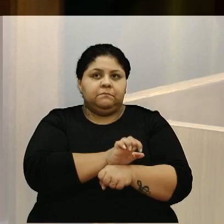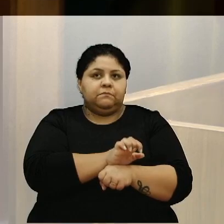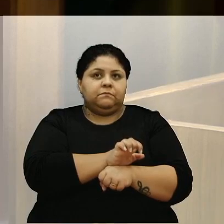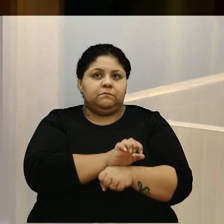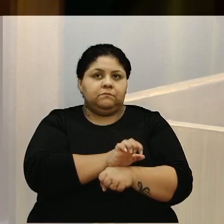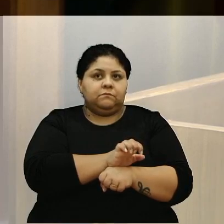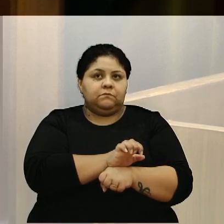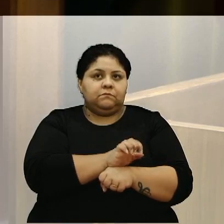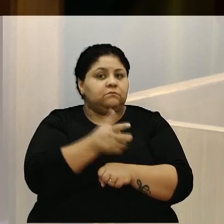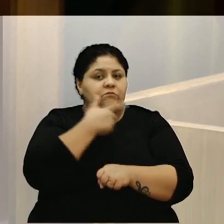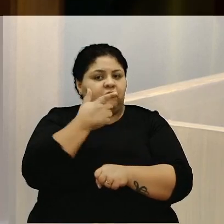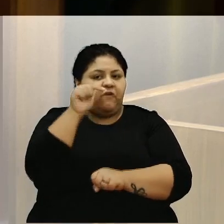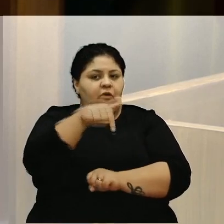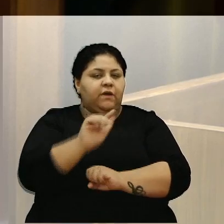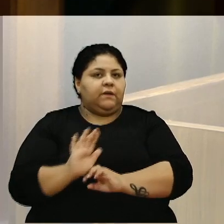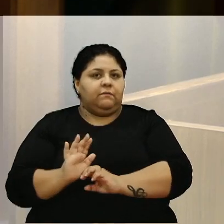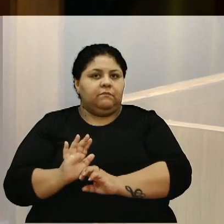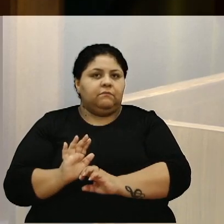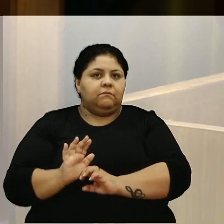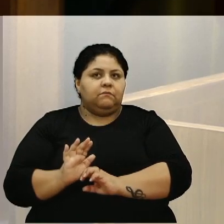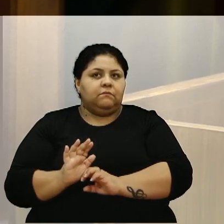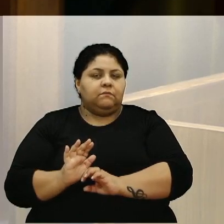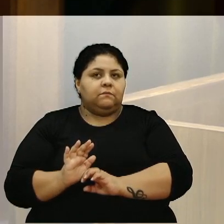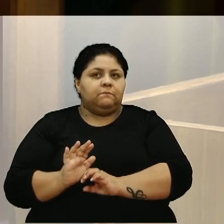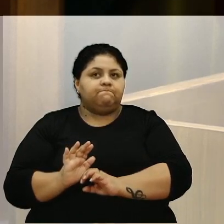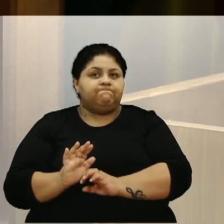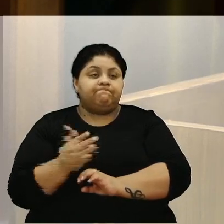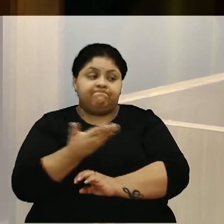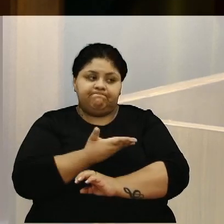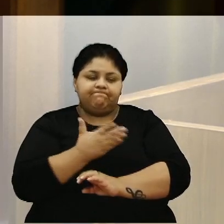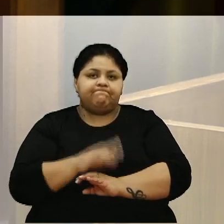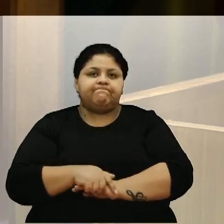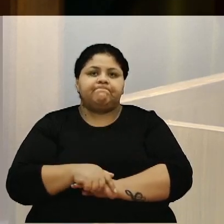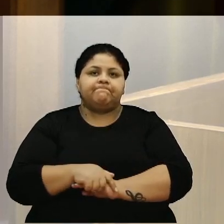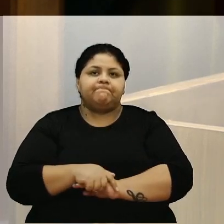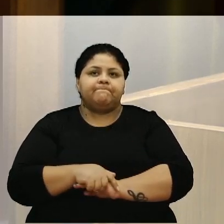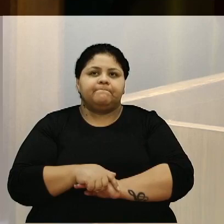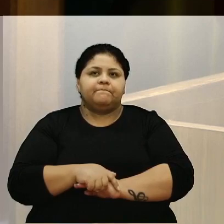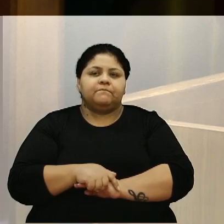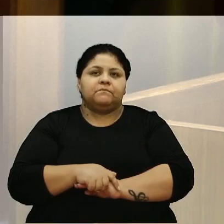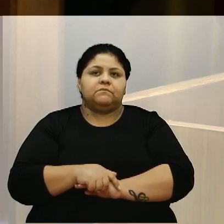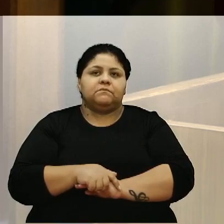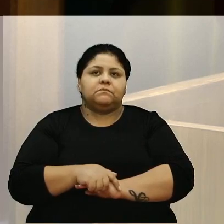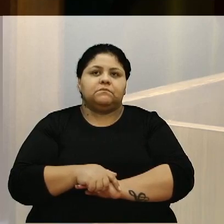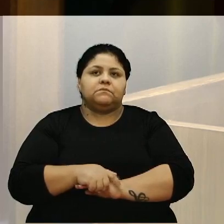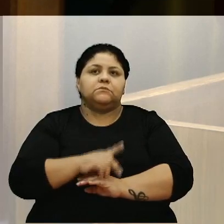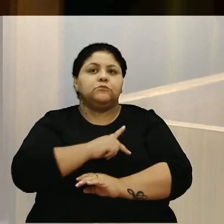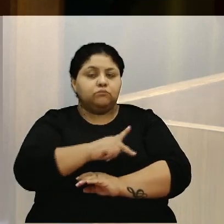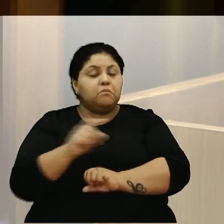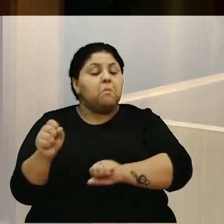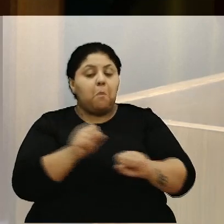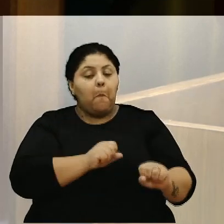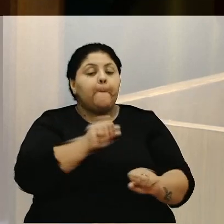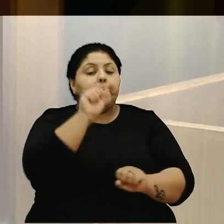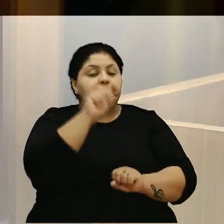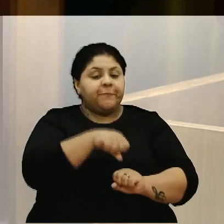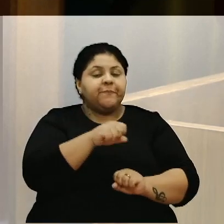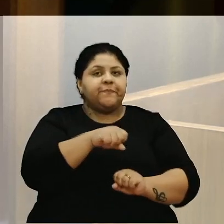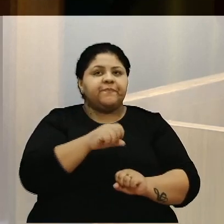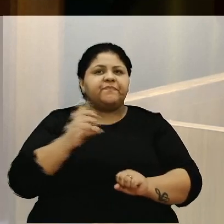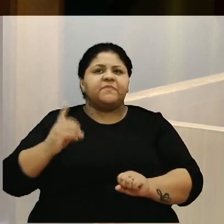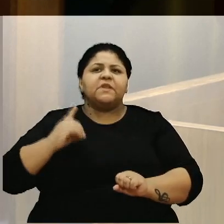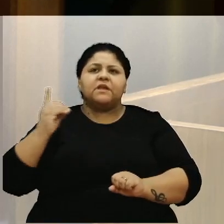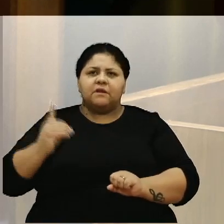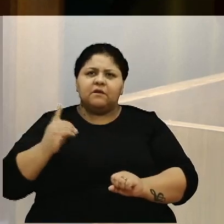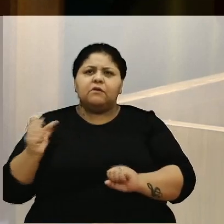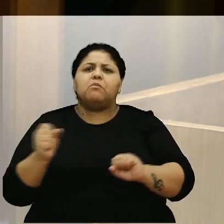Isso a senhora não falou aqui, né? O presidente podia sim ter, os deputados podiam